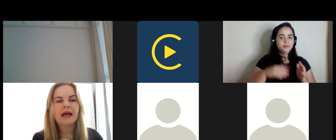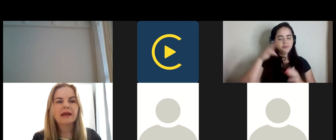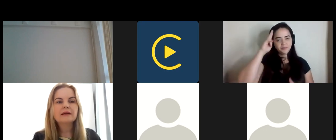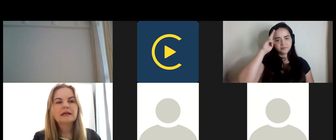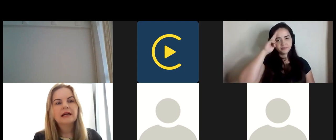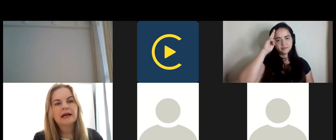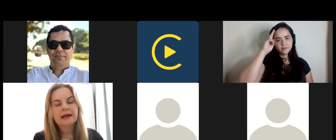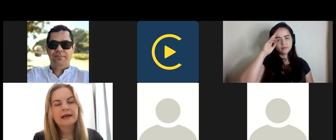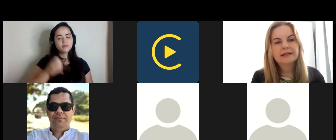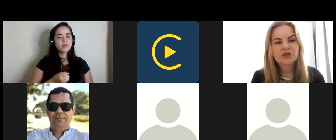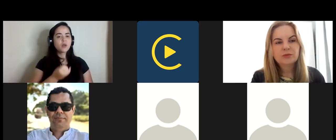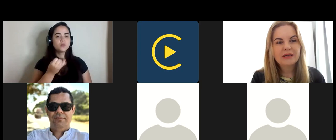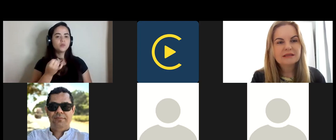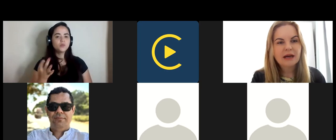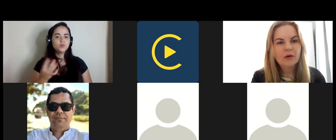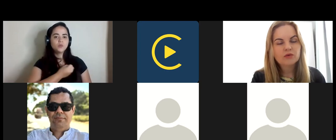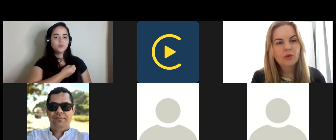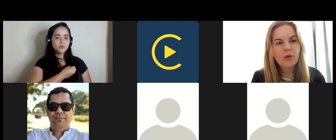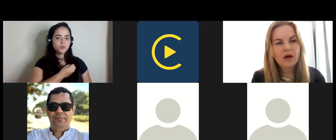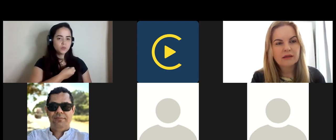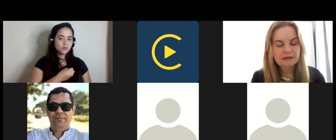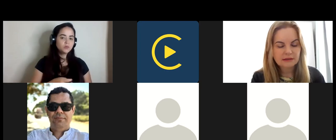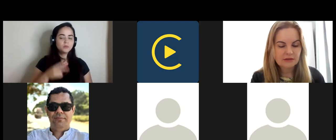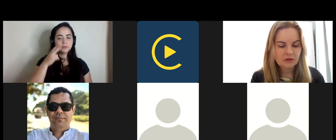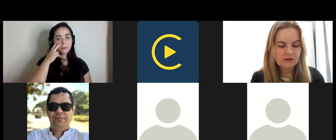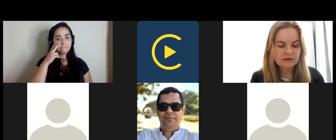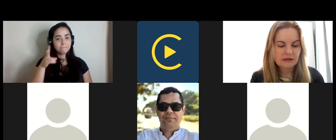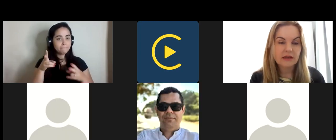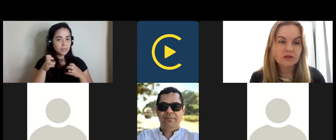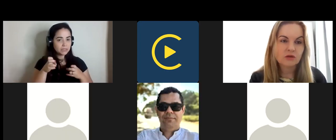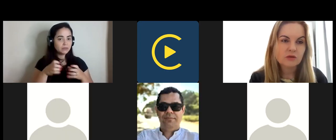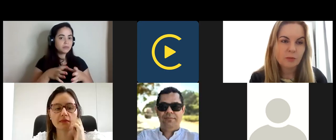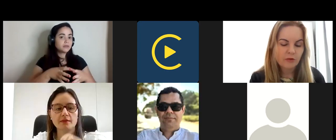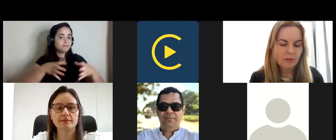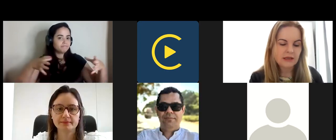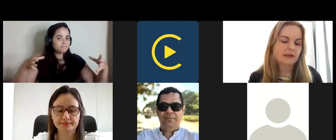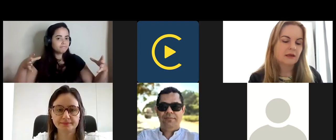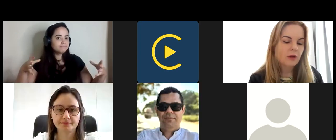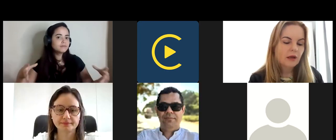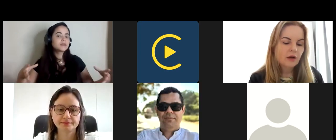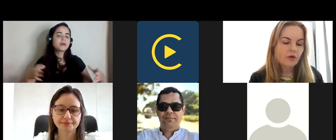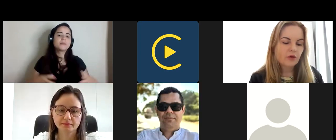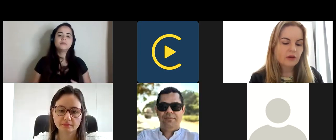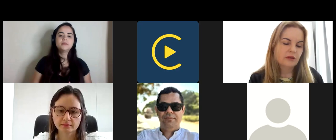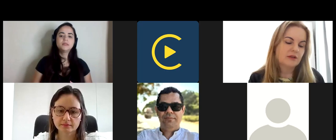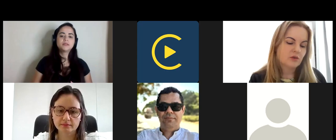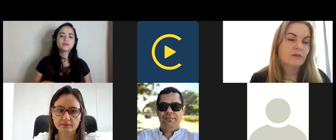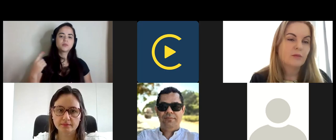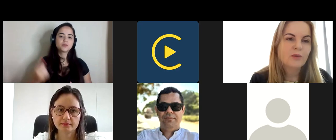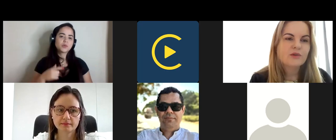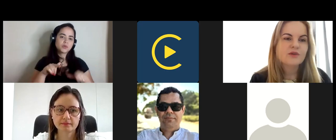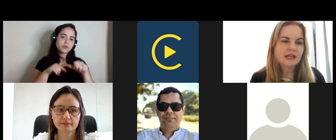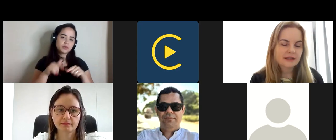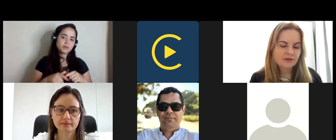termos ideia da dimensão do alcance das nossas criações no Prof. EPT. Então, foram levantadas